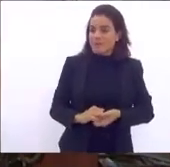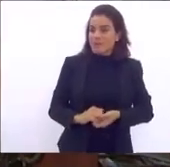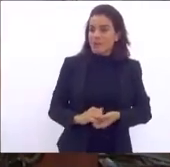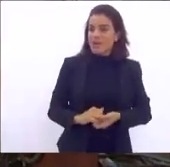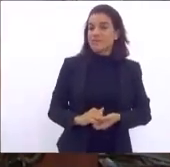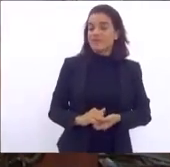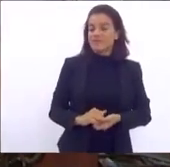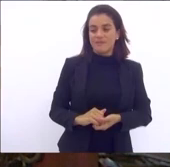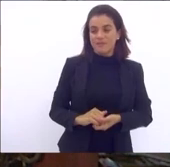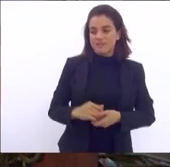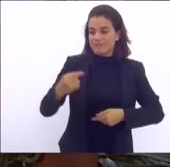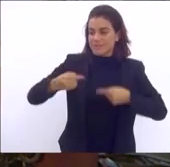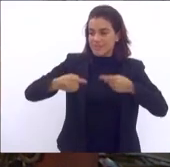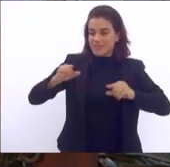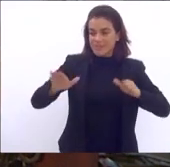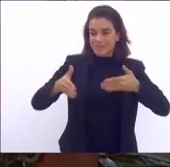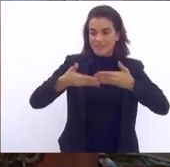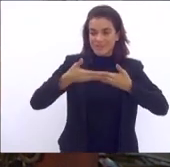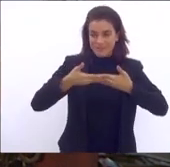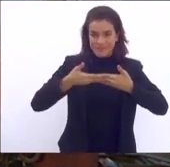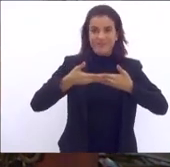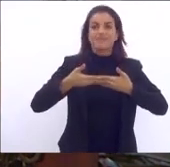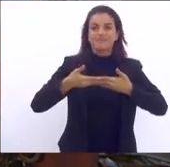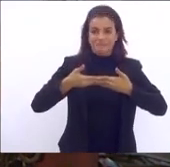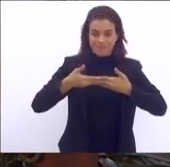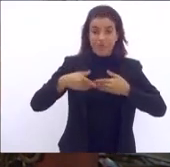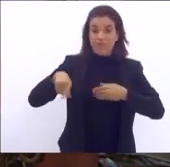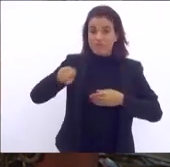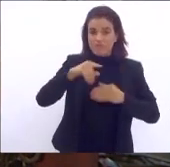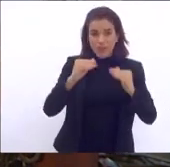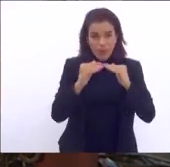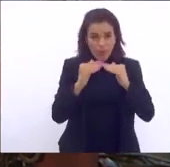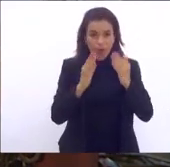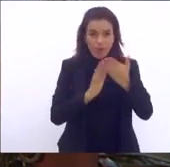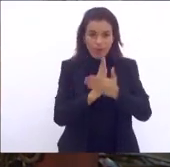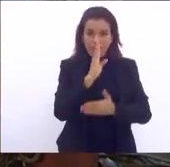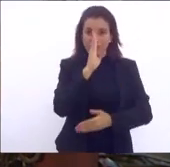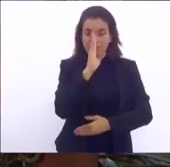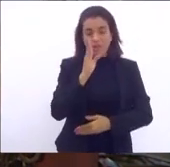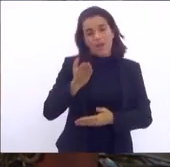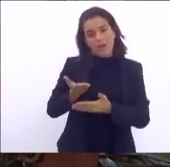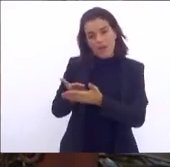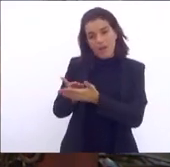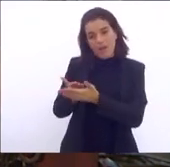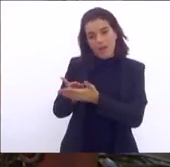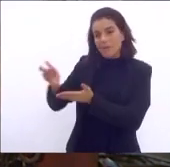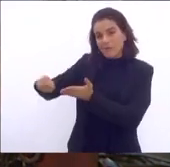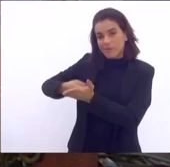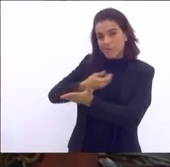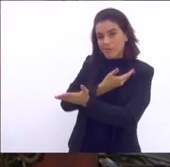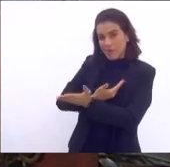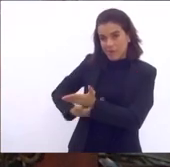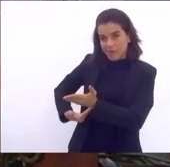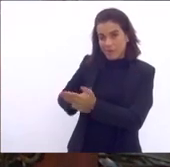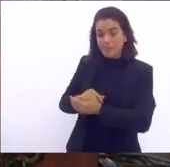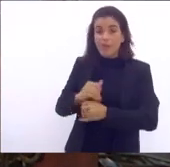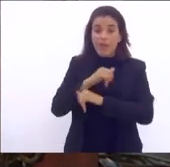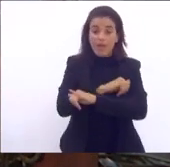discussão, em votação. Os senhores que aprovam permaneçam como estão. Aprovado, vai autógrafo. Anuncio o projeto de lei número